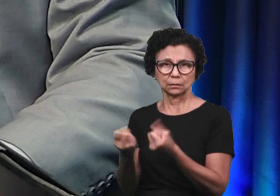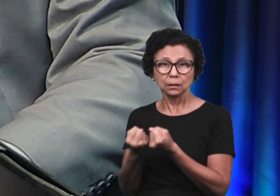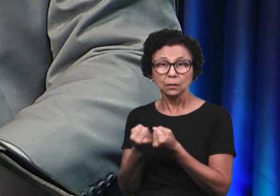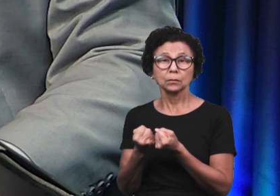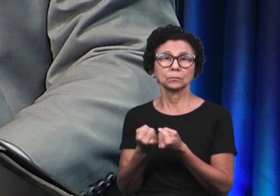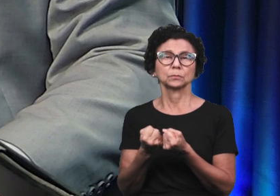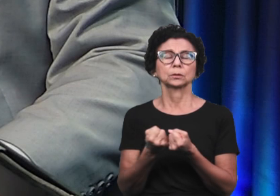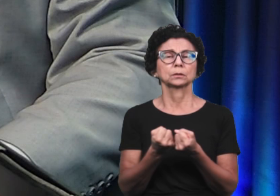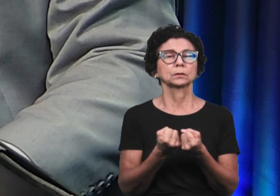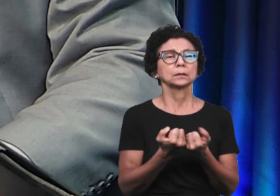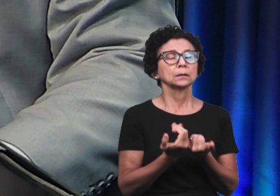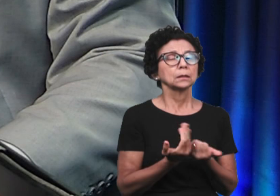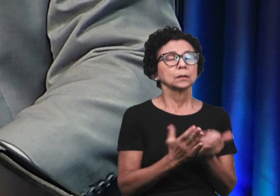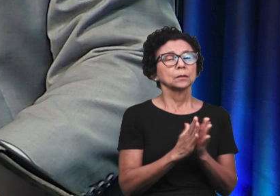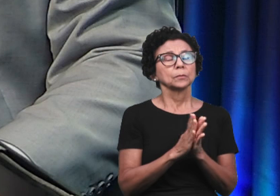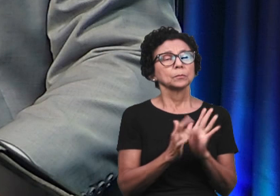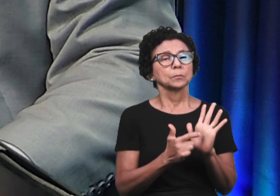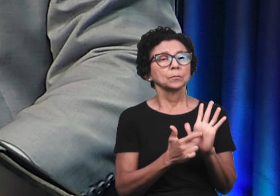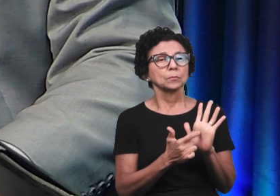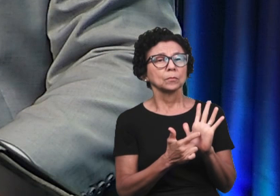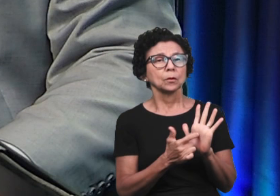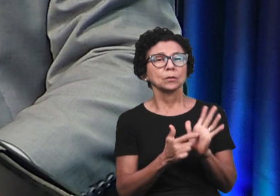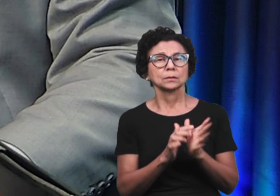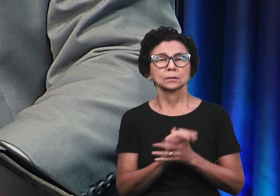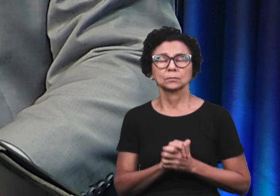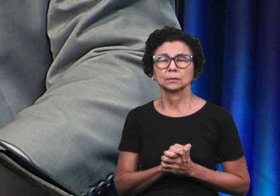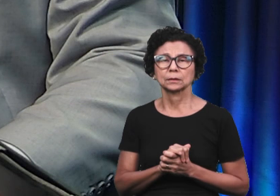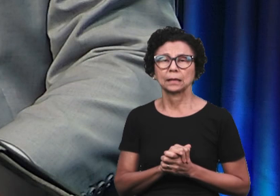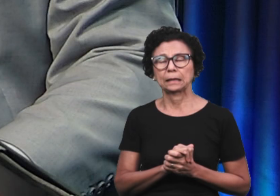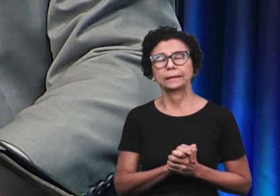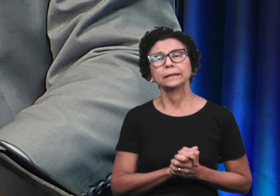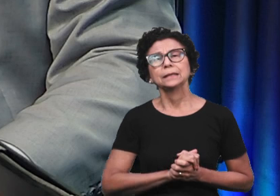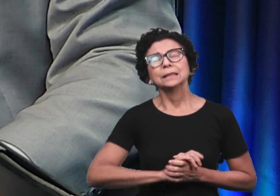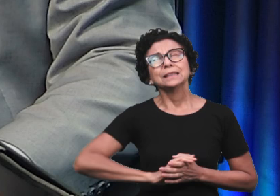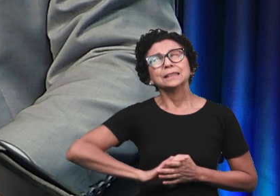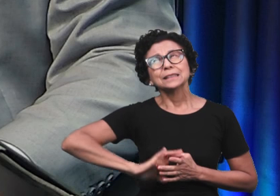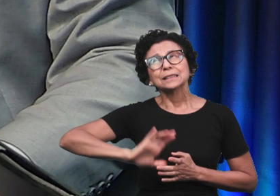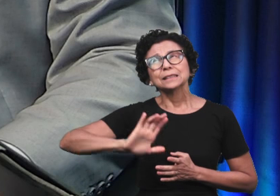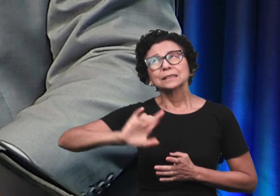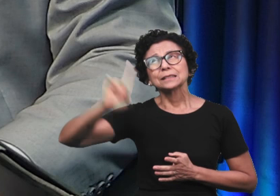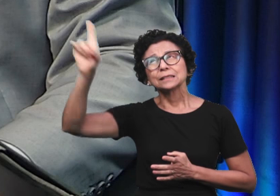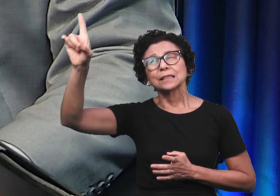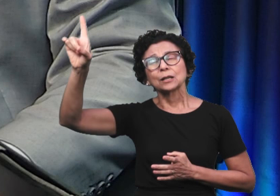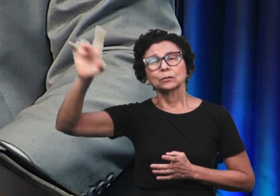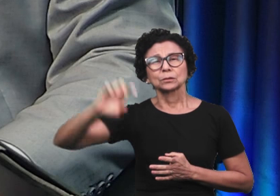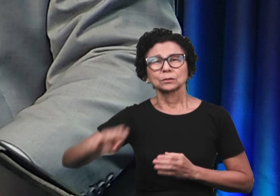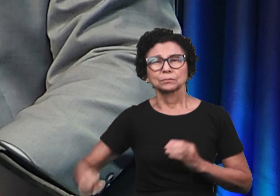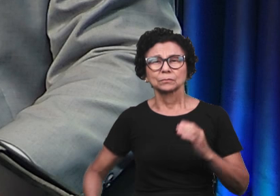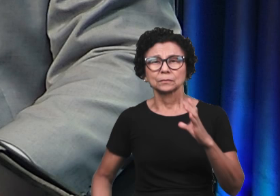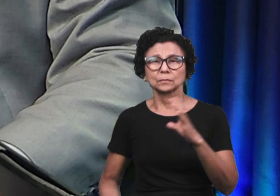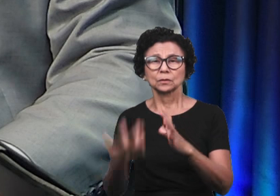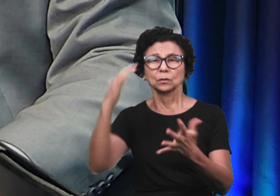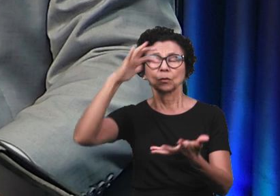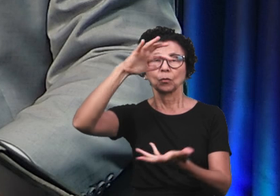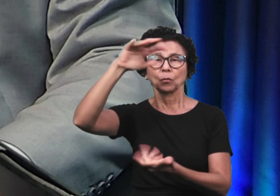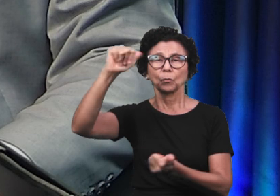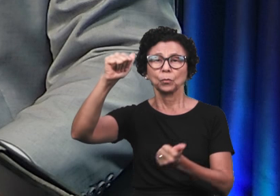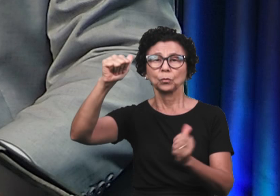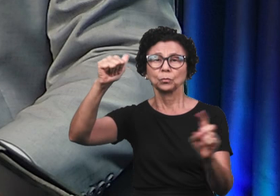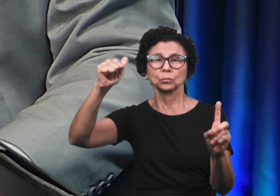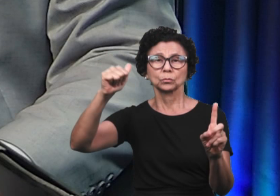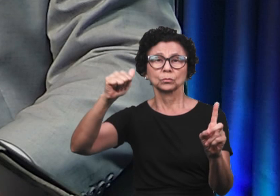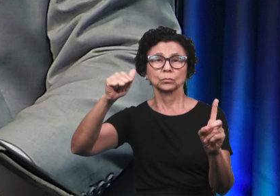bíblica de que fomos eleitos desde a fundação do mundo. E quando